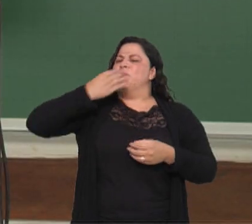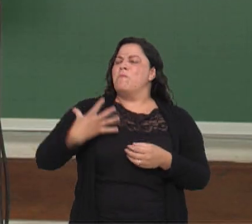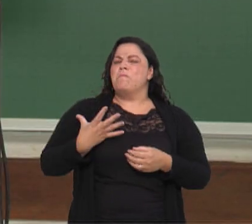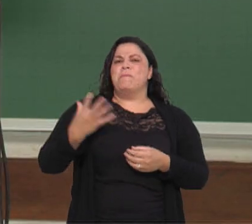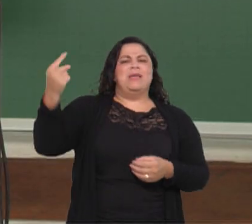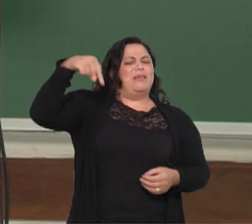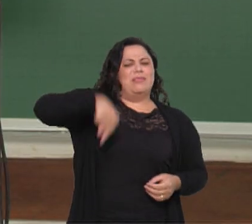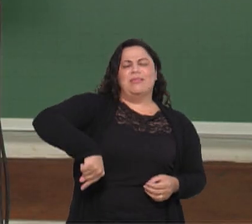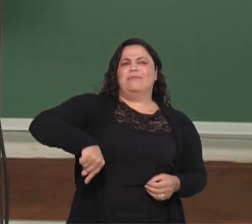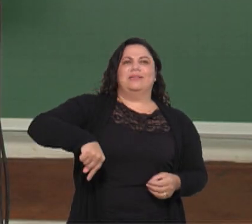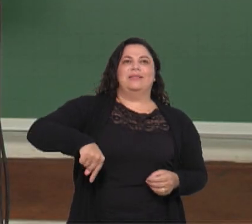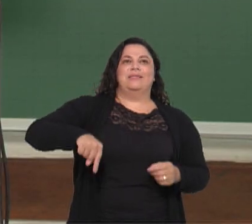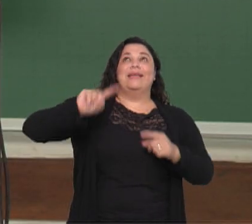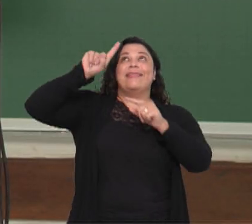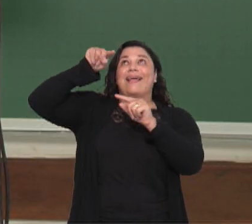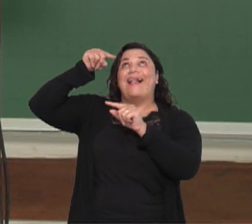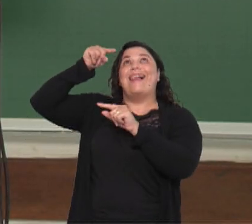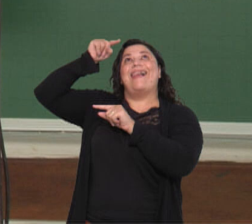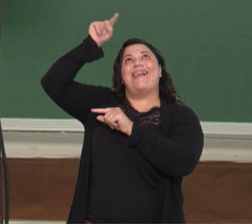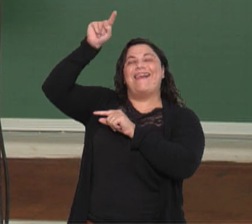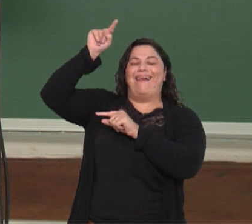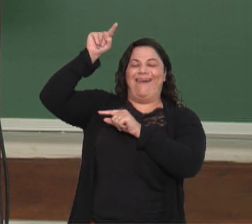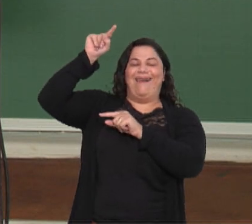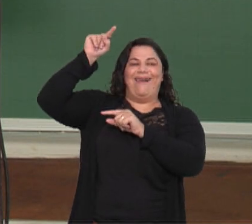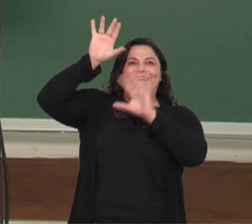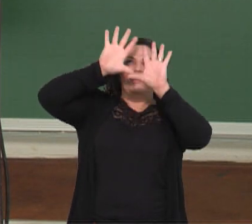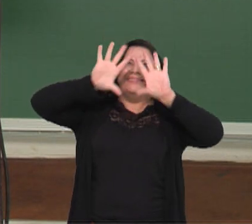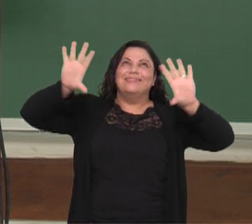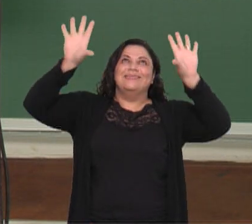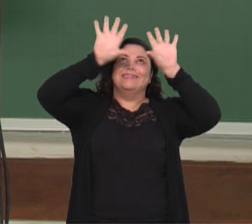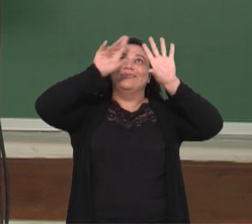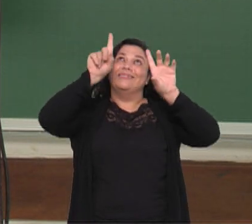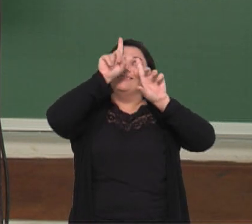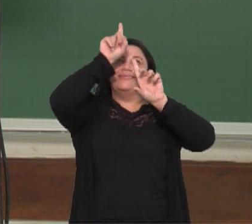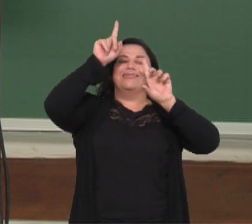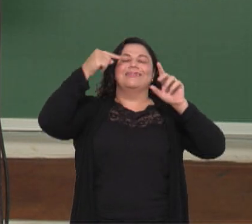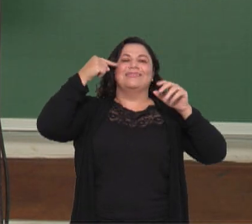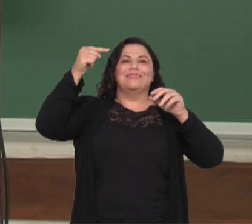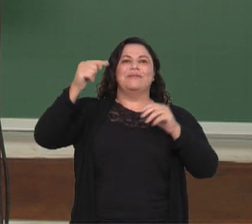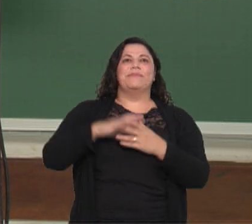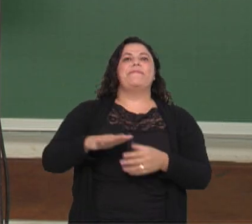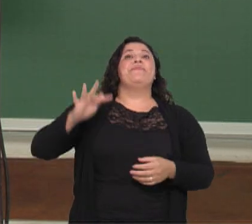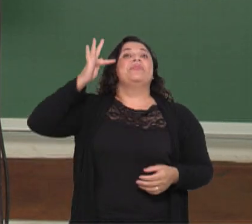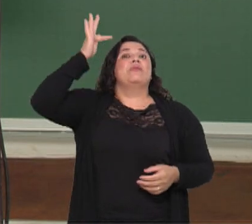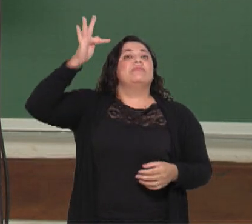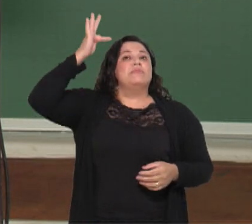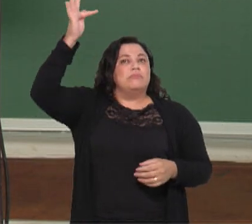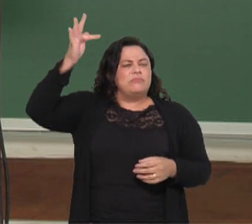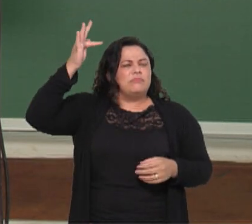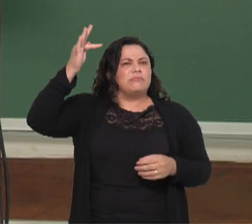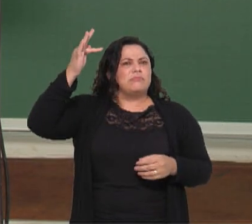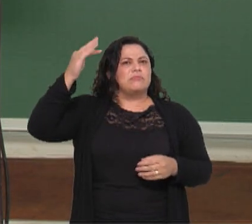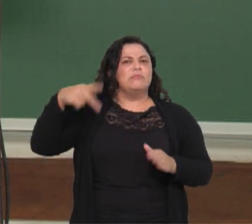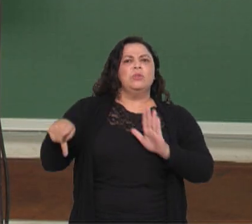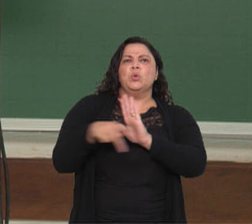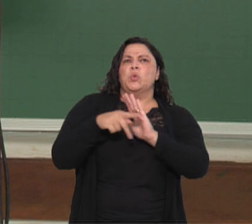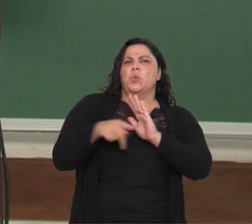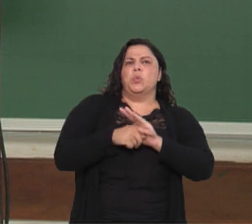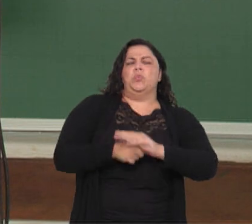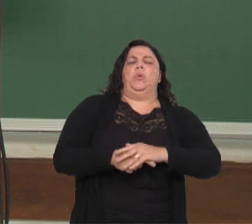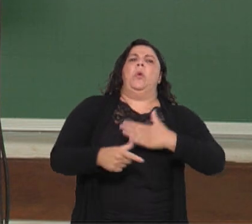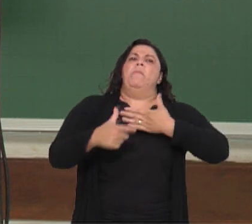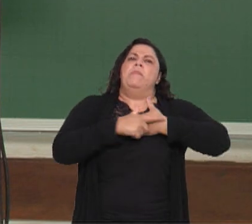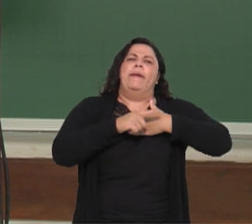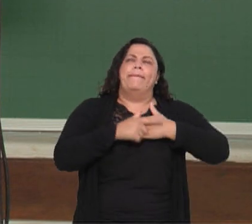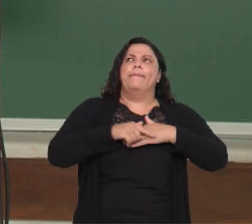tá? Lá em cima aí, tá? Então a busca da filosofia e o papel do filósofo é justamente sair